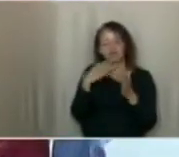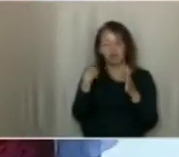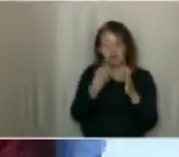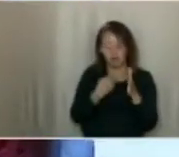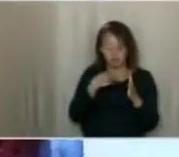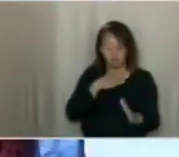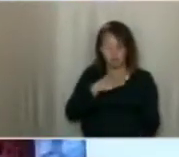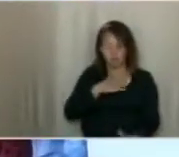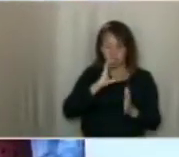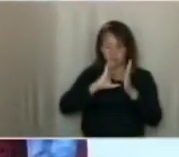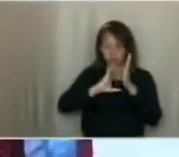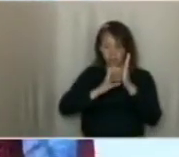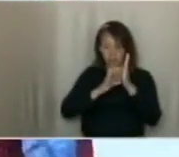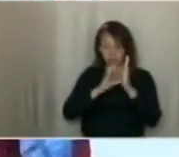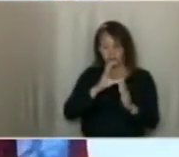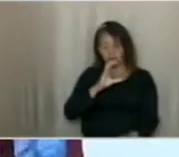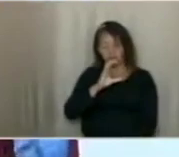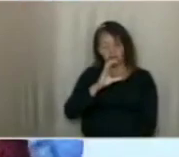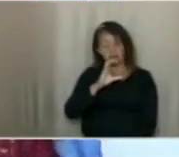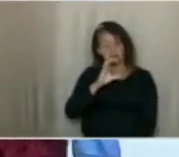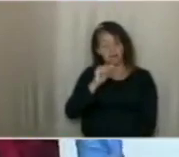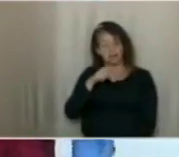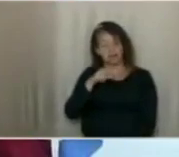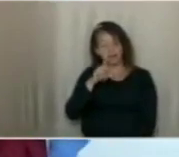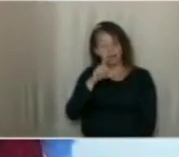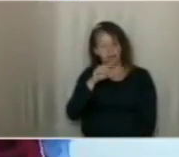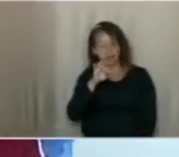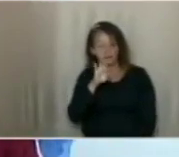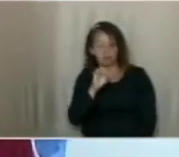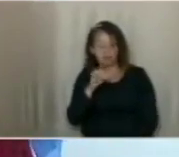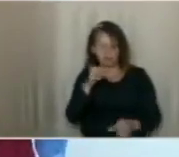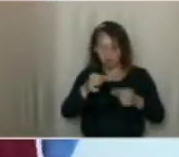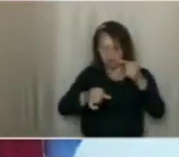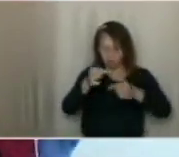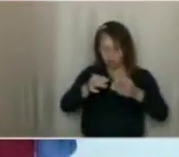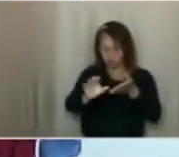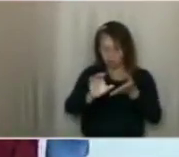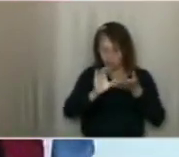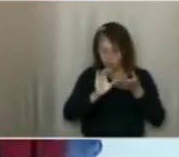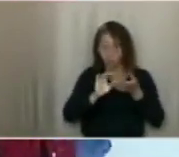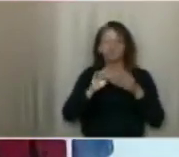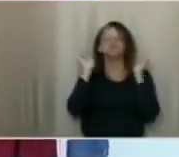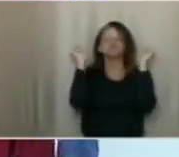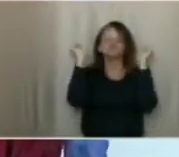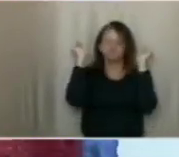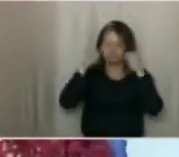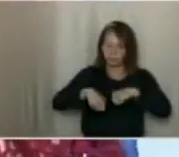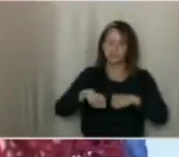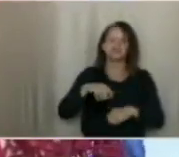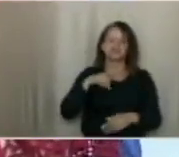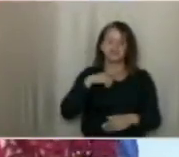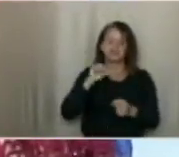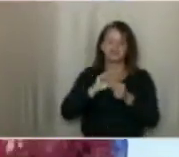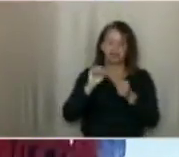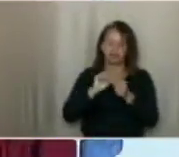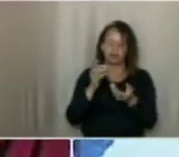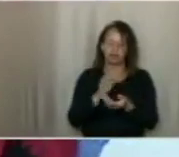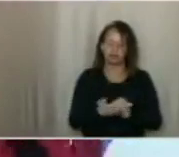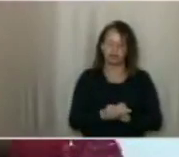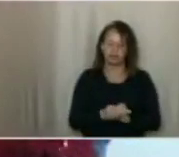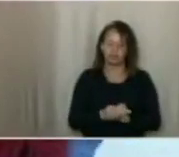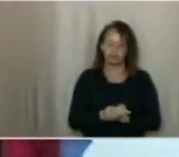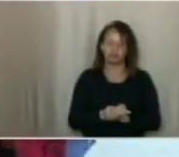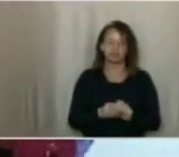é para que tenha recursos para que esta política possa de fato ser exercida